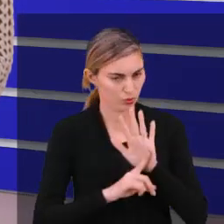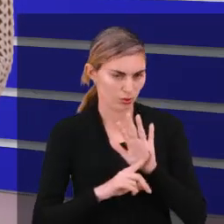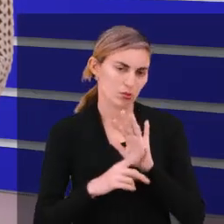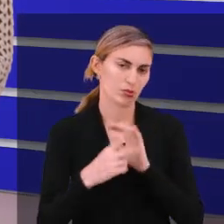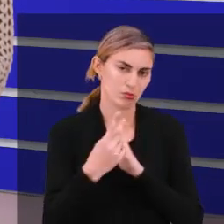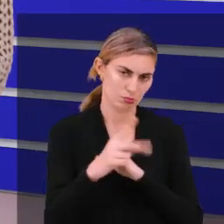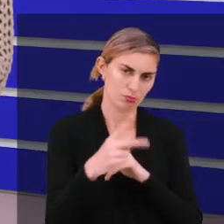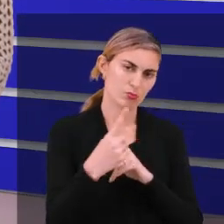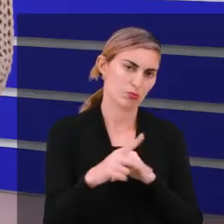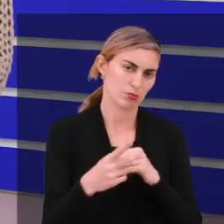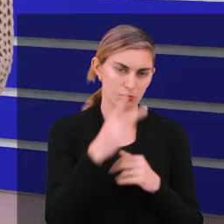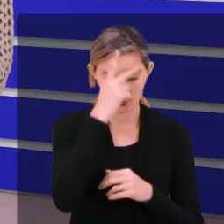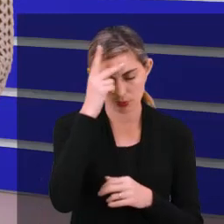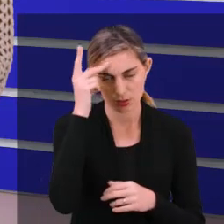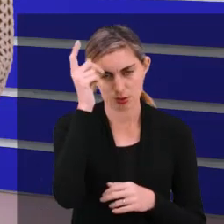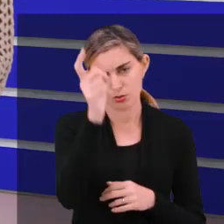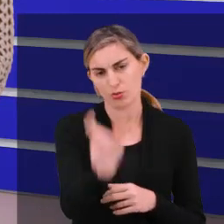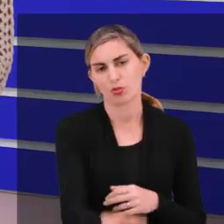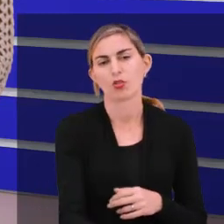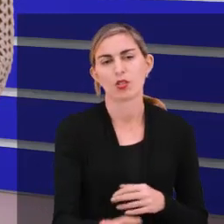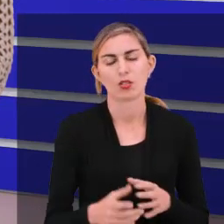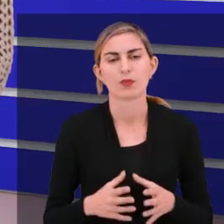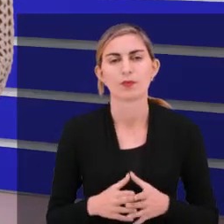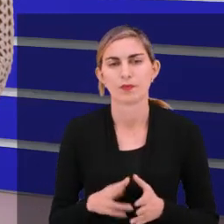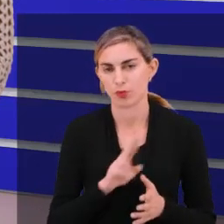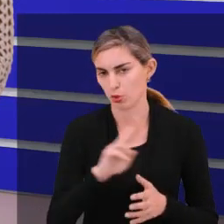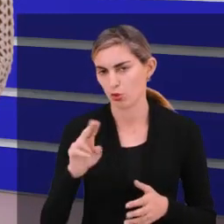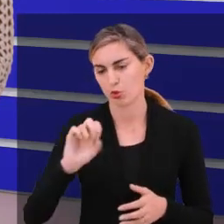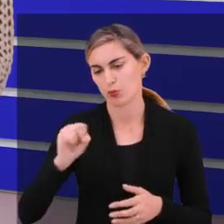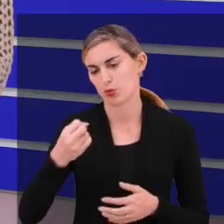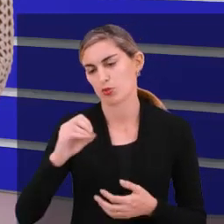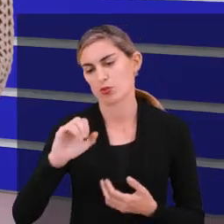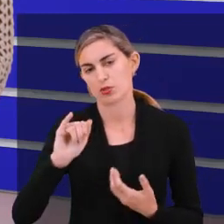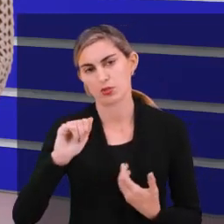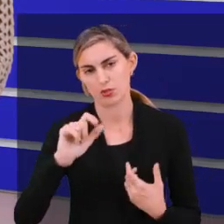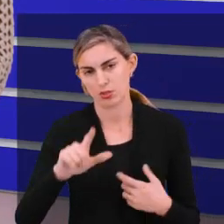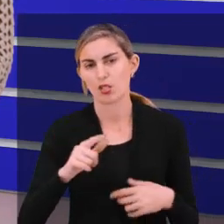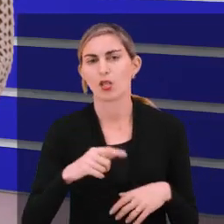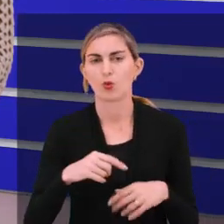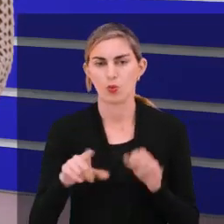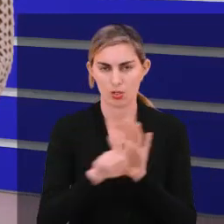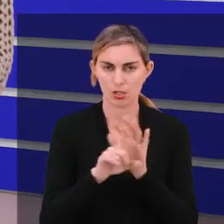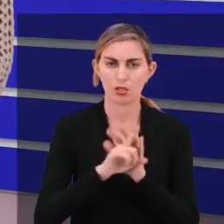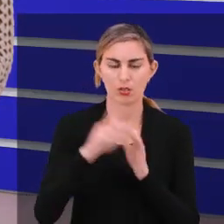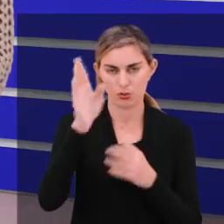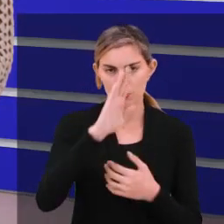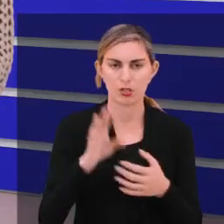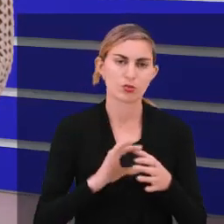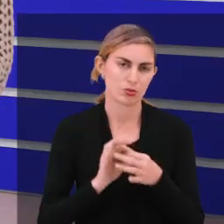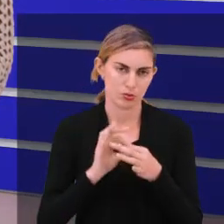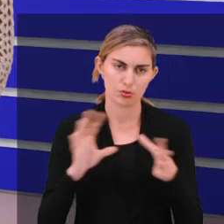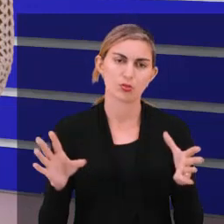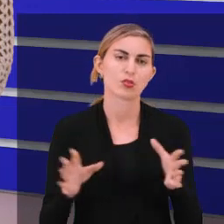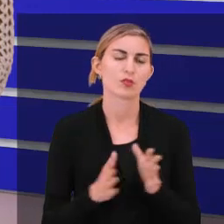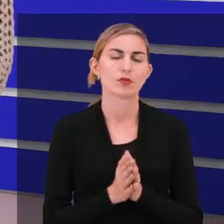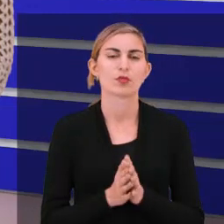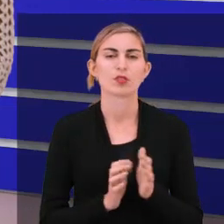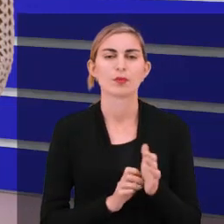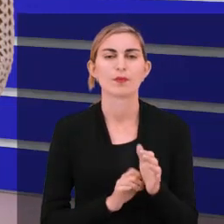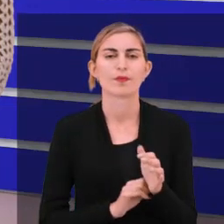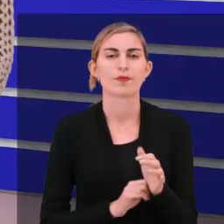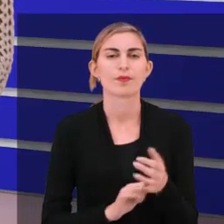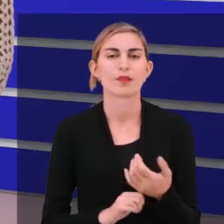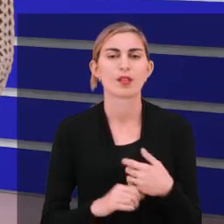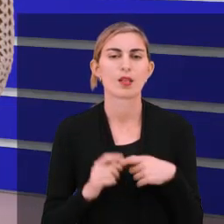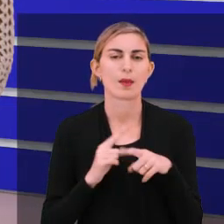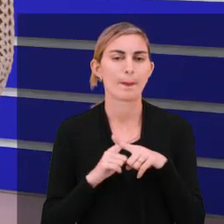direito desta pessoa usar o nome social. A legislação brasileira, ela já permite isso, né?